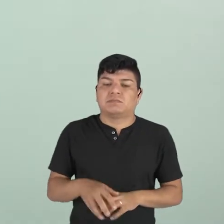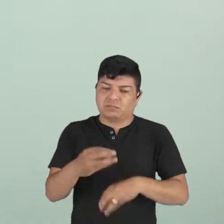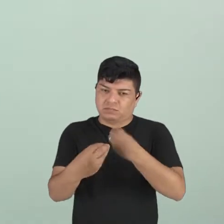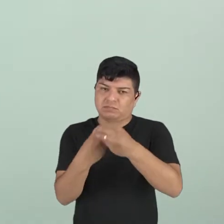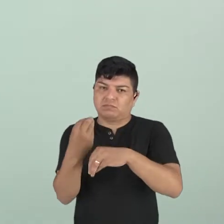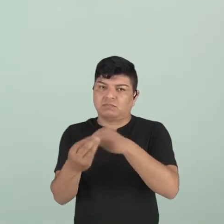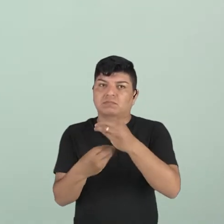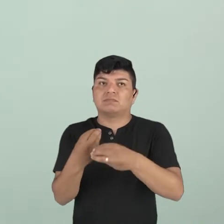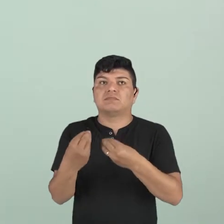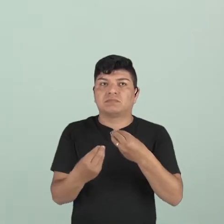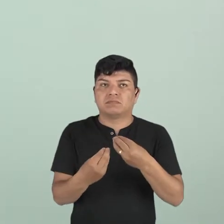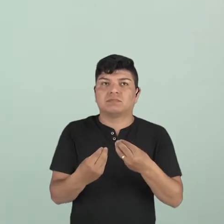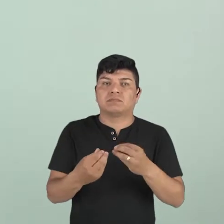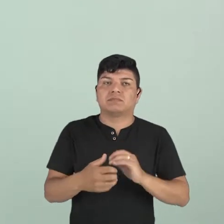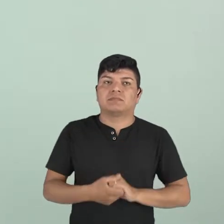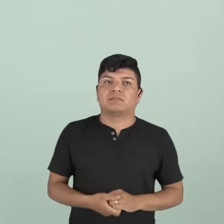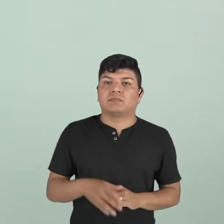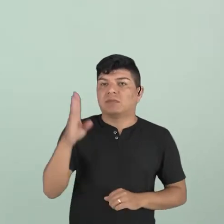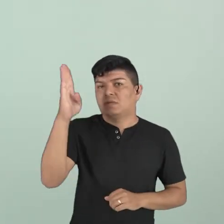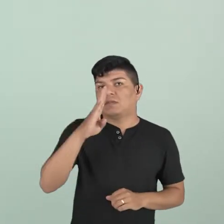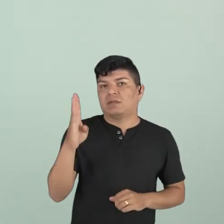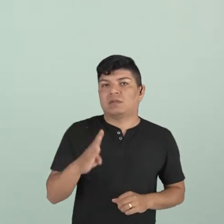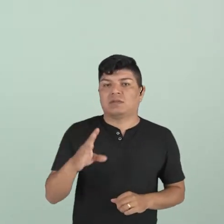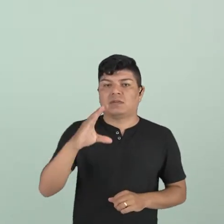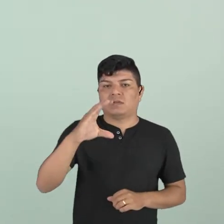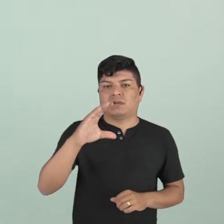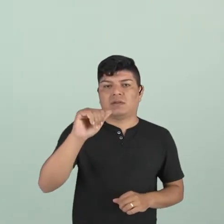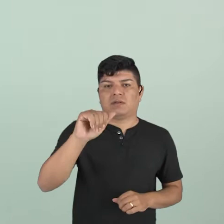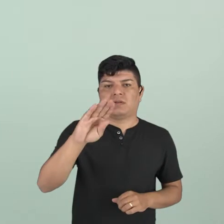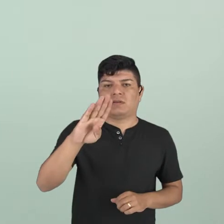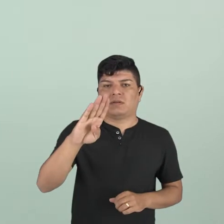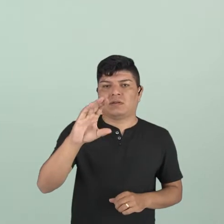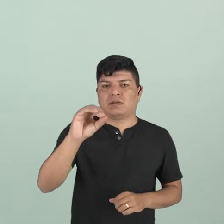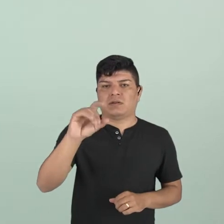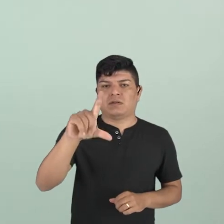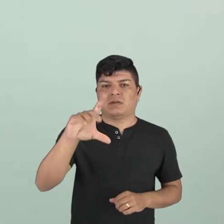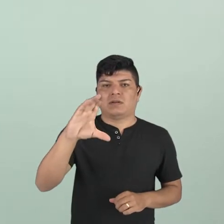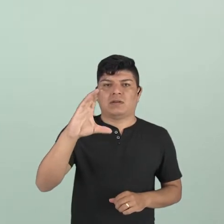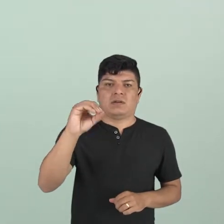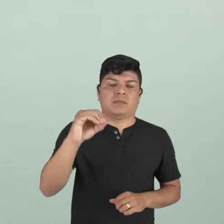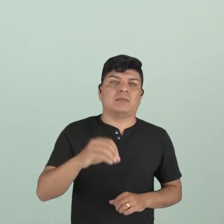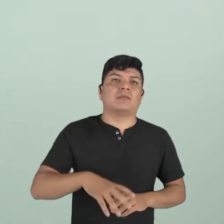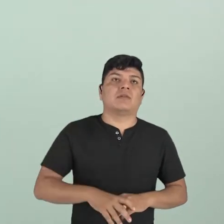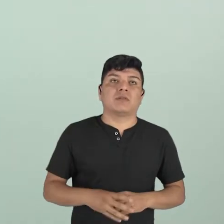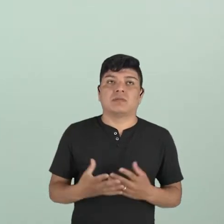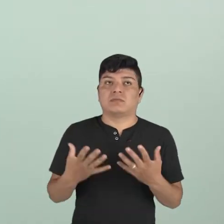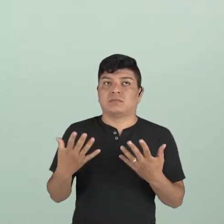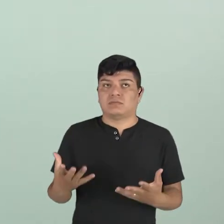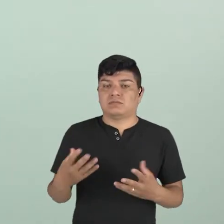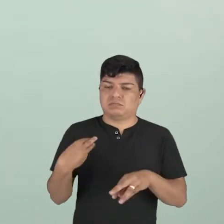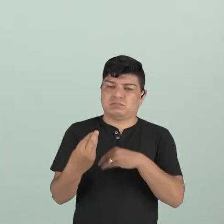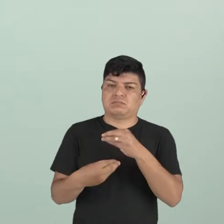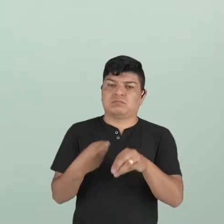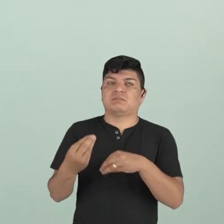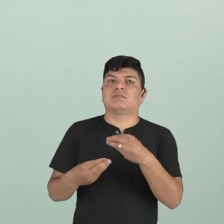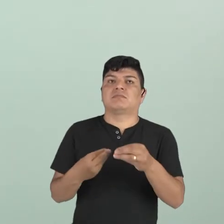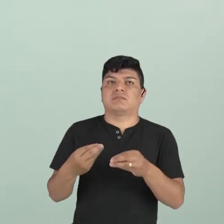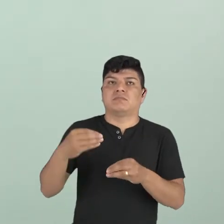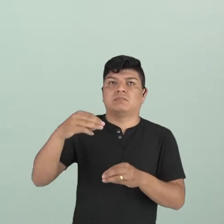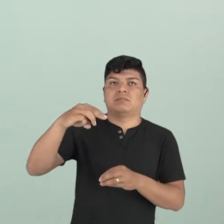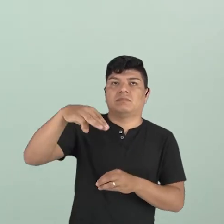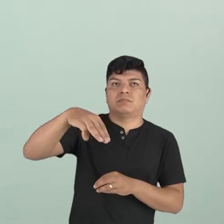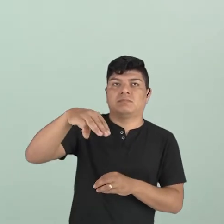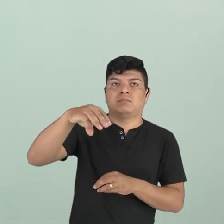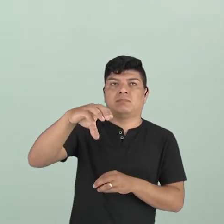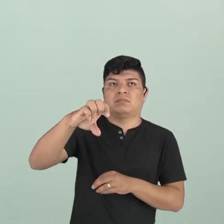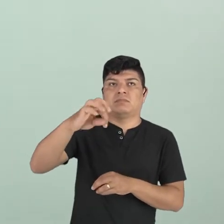né? E aí fica, no Brasil chamamos de caboclo, mas lá tem essa questão também mestiça, né? Que é essa